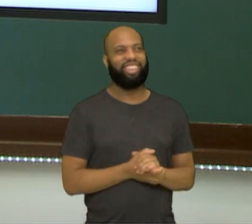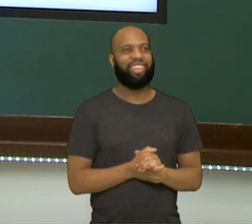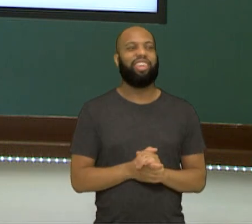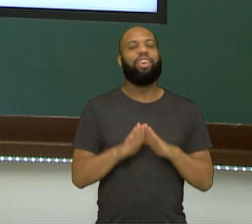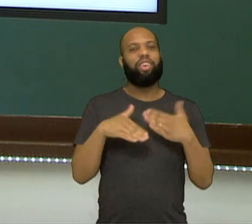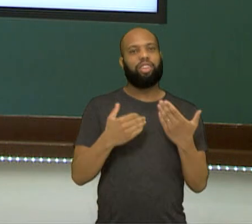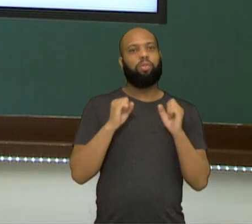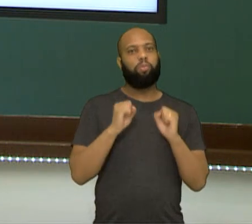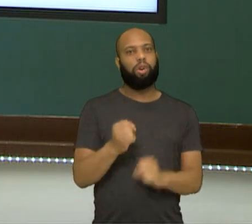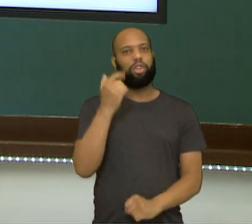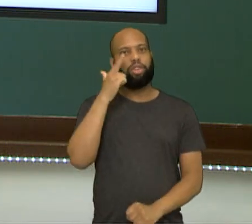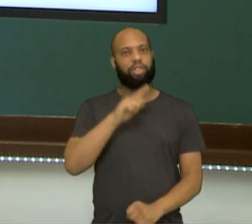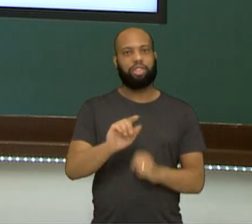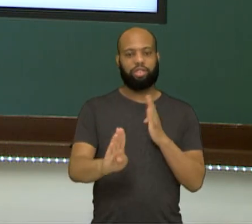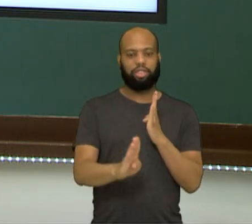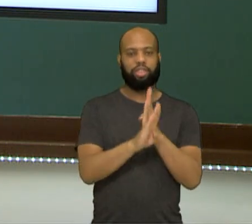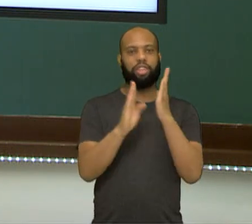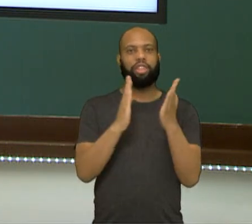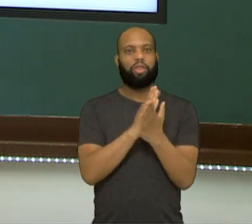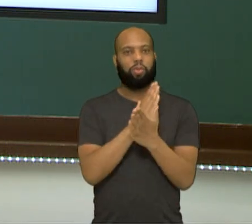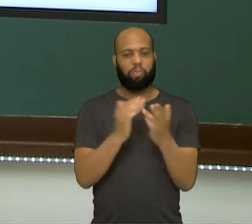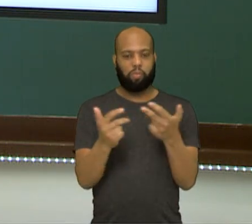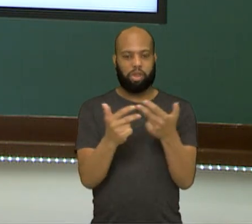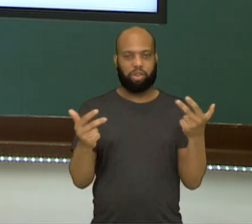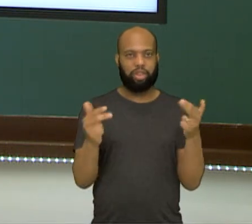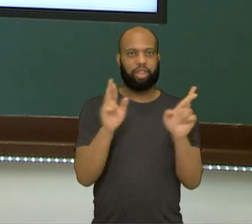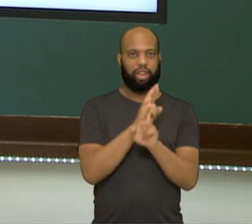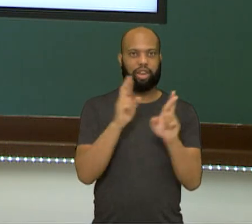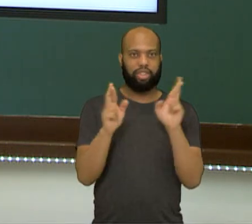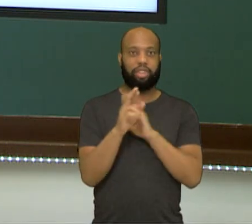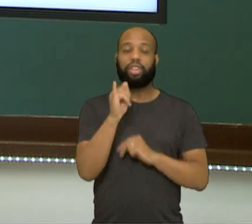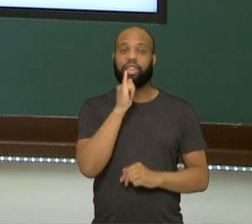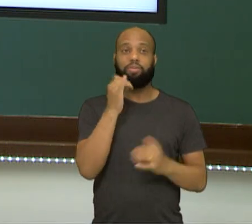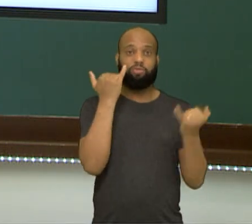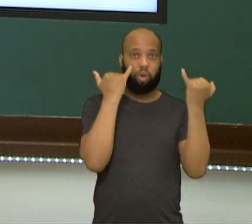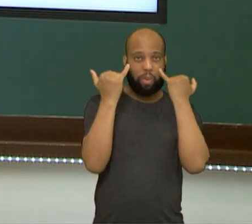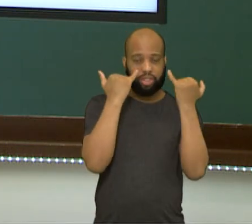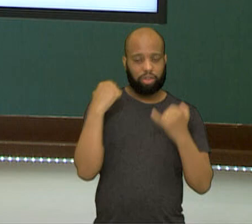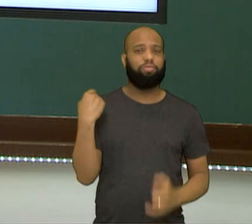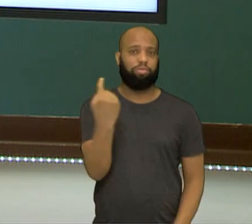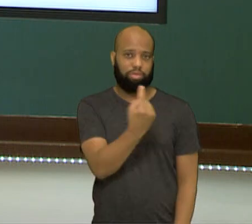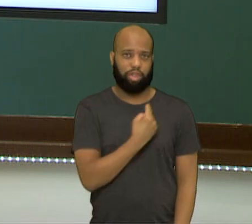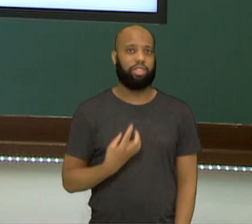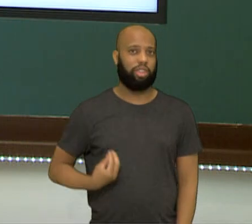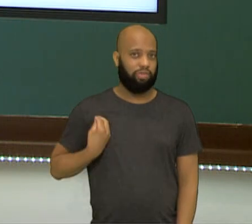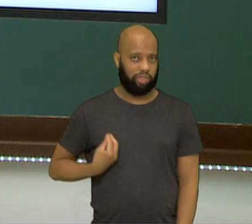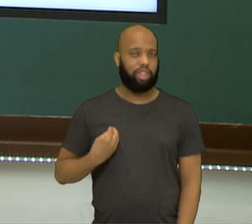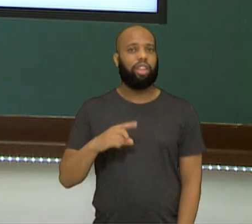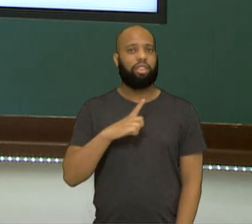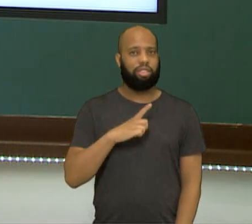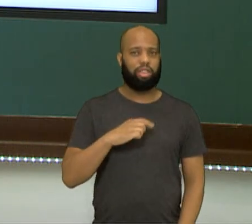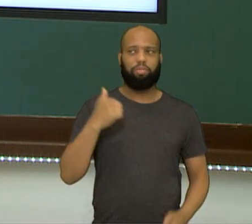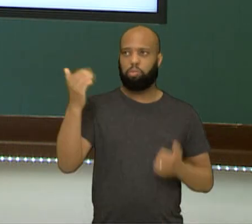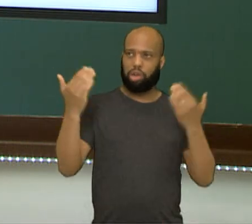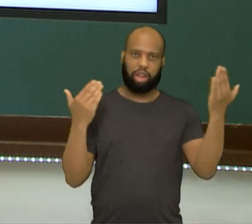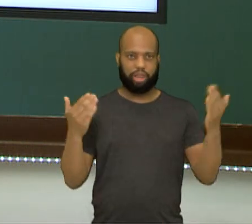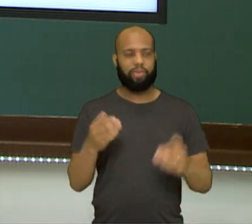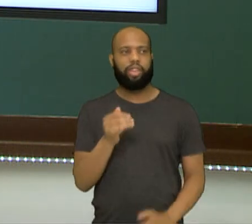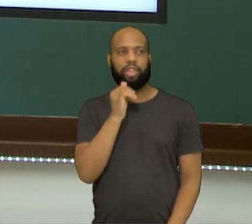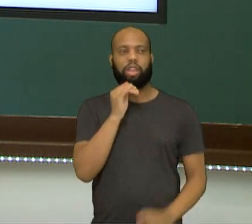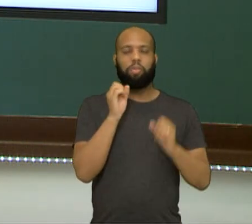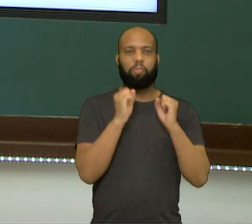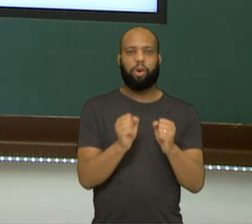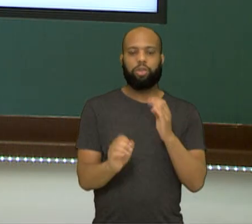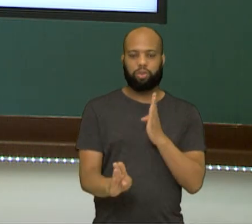Então a gente pode descobrir alguma coisinha em relação. Veja, a informação nossa está por aí. Viu como é preciosa? Eu posso descobrir. Você pode descobrir alguma coisa sobre o professor